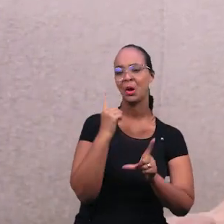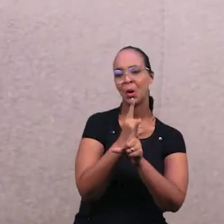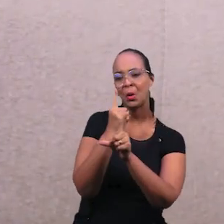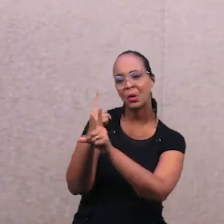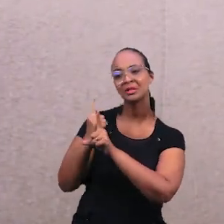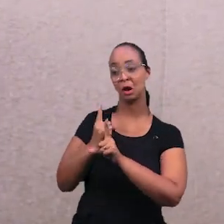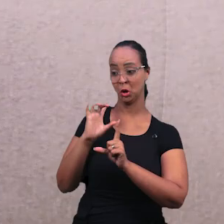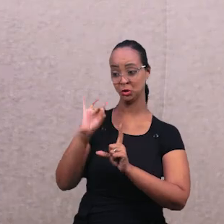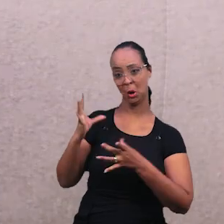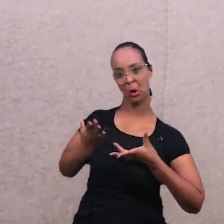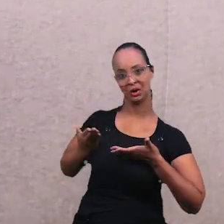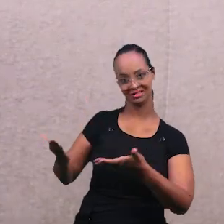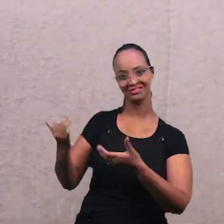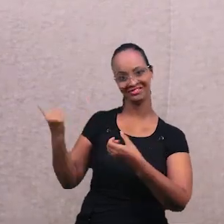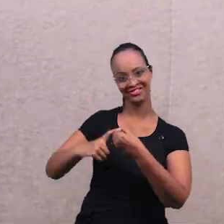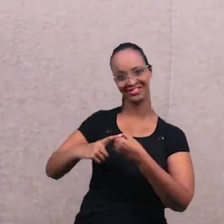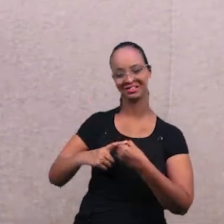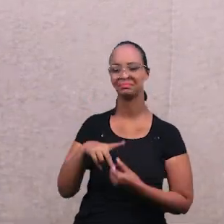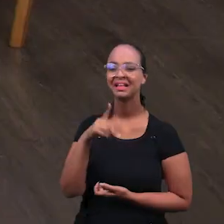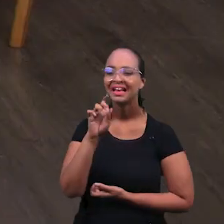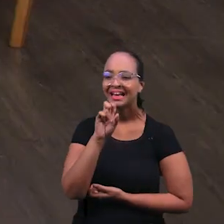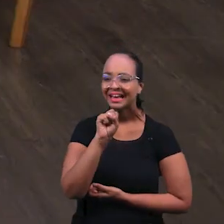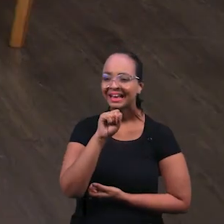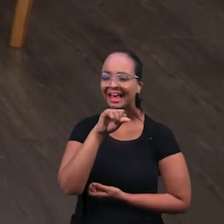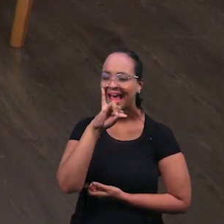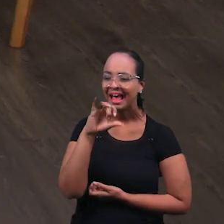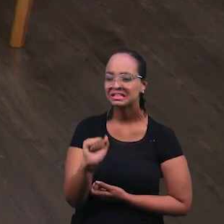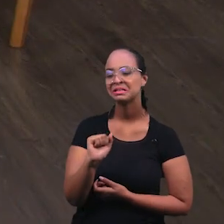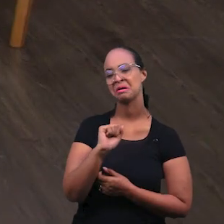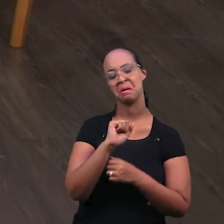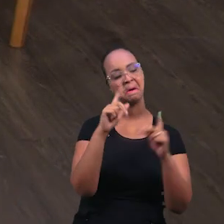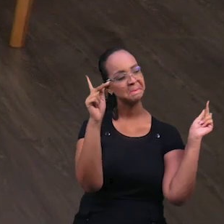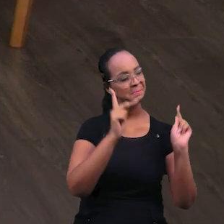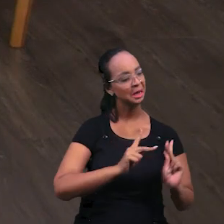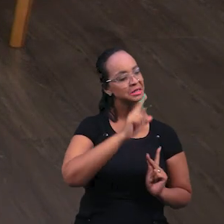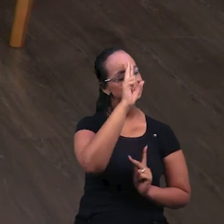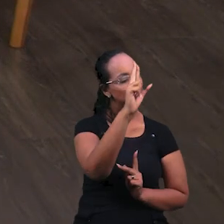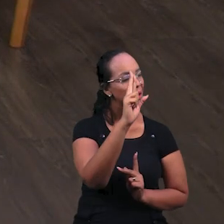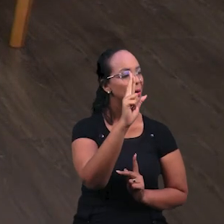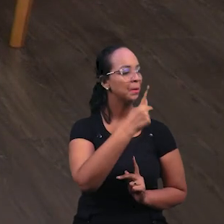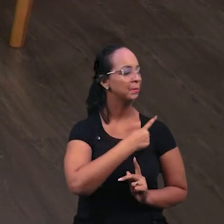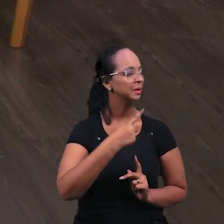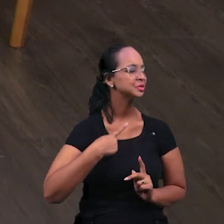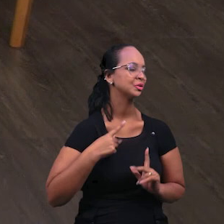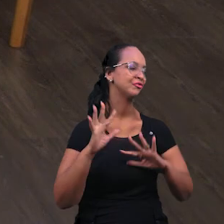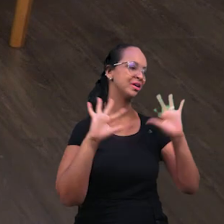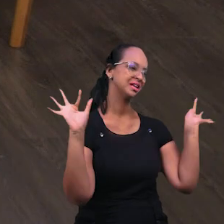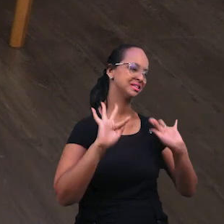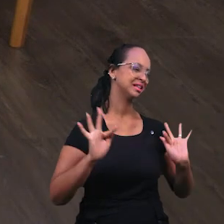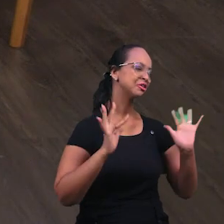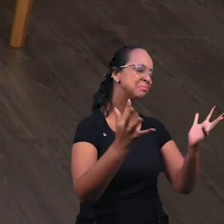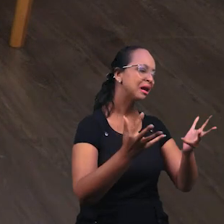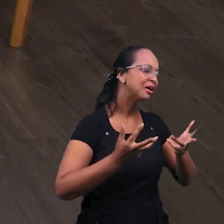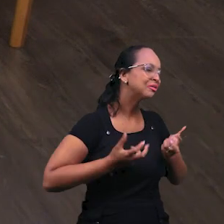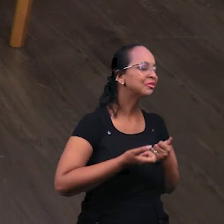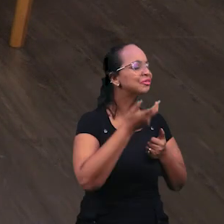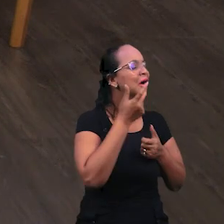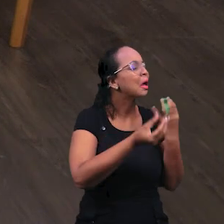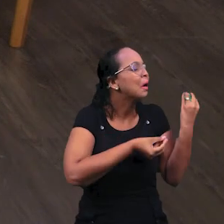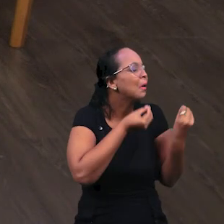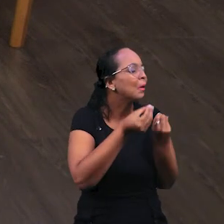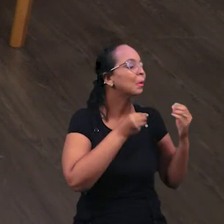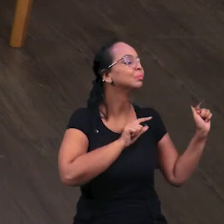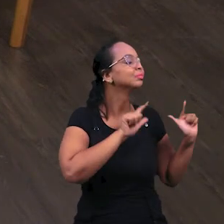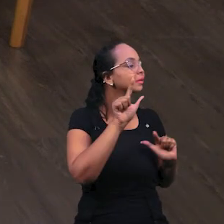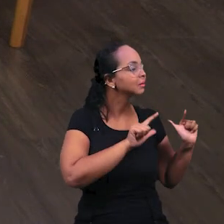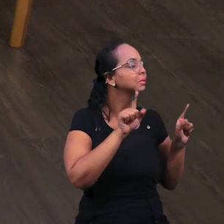só o pastor convidar que a gente vai estar aqui de volta. Kézia, paz do Senhor. Paz do Senhor, pastor. É sempre uma alegria grandiosa poder falar um